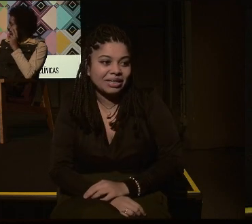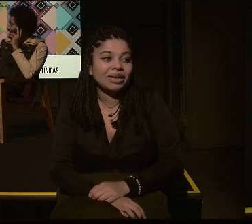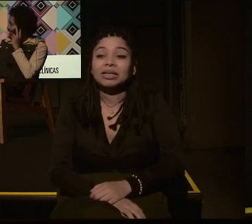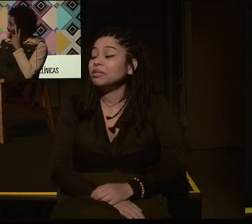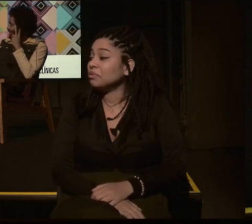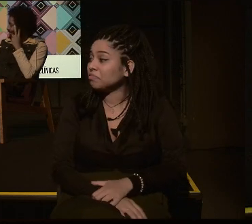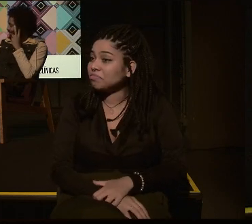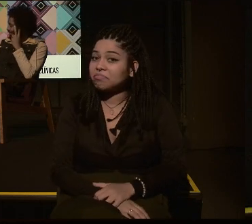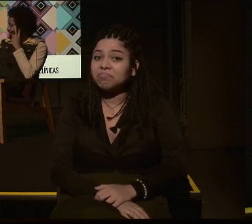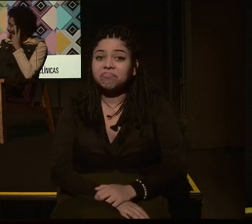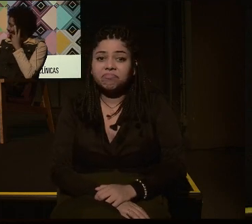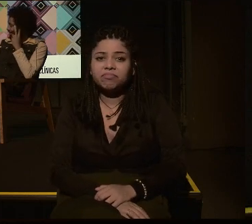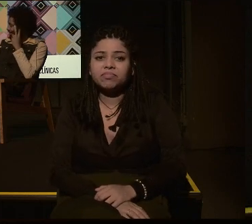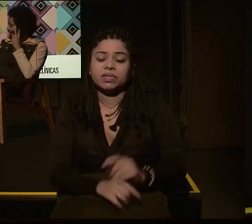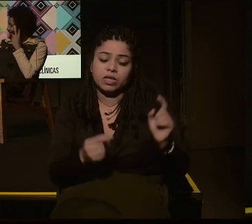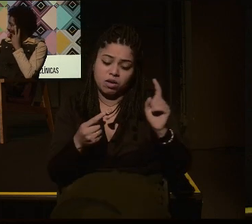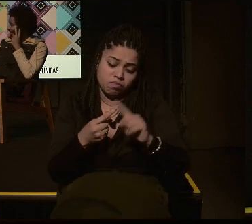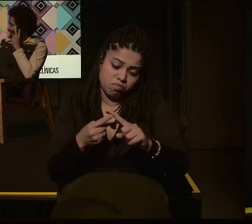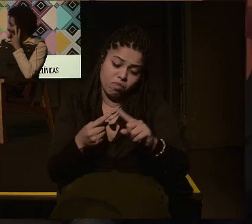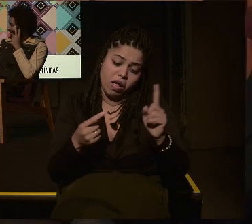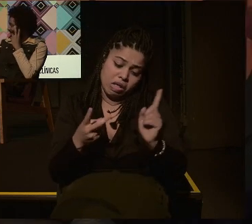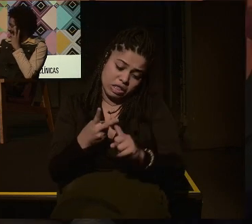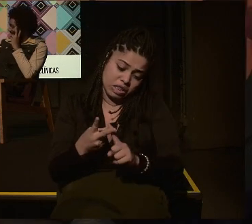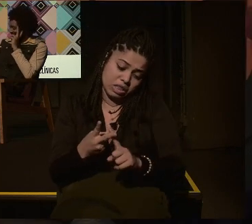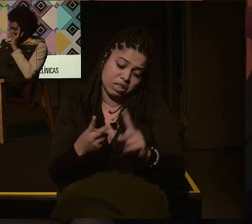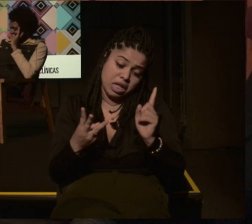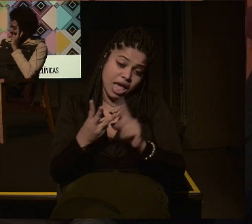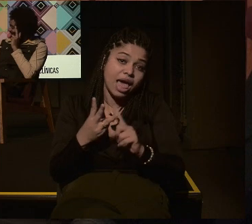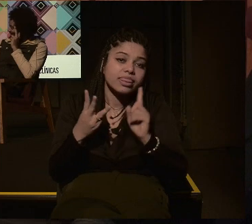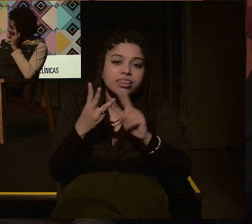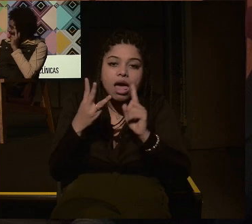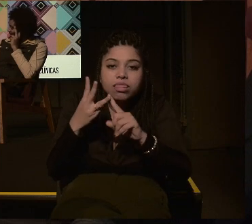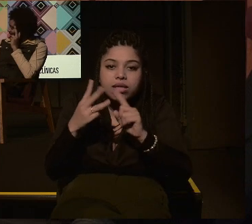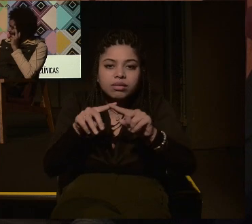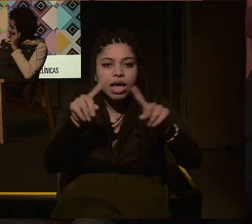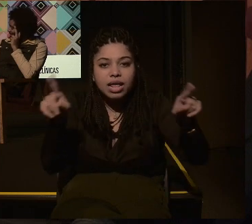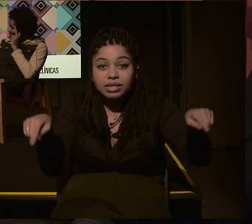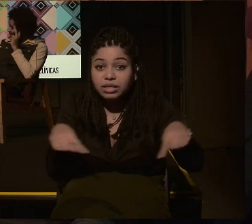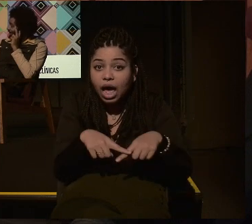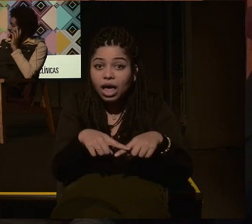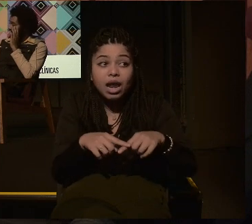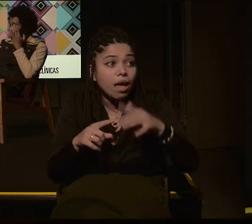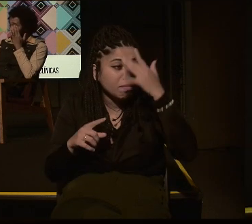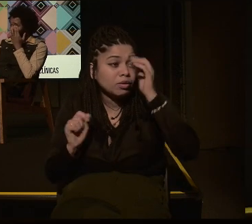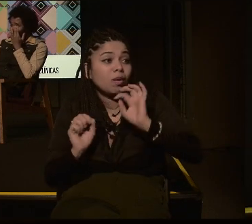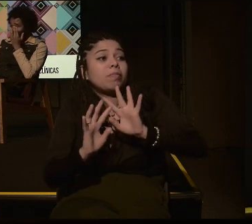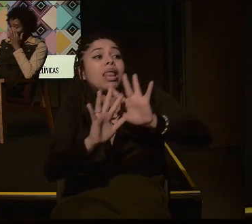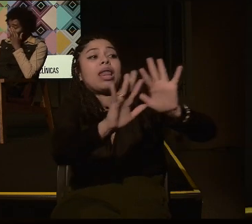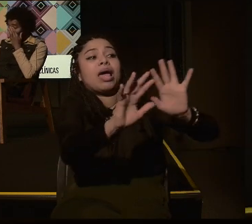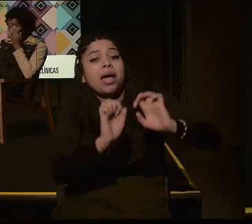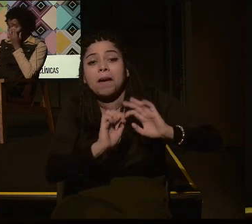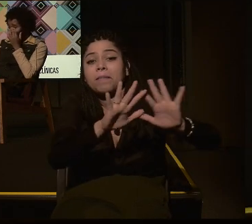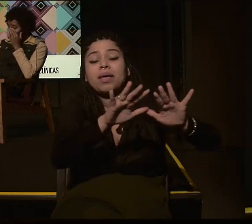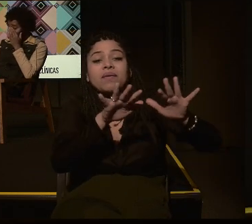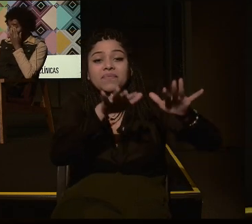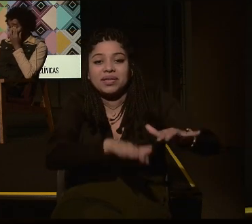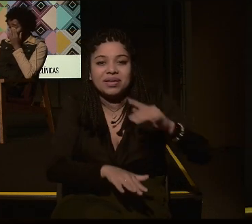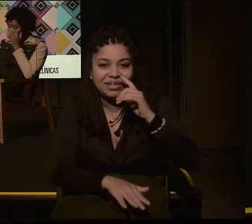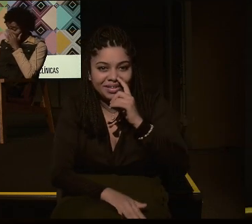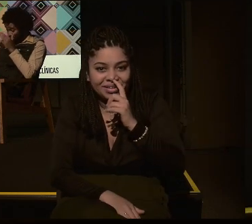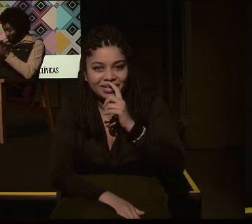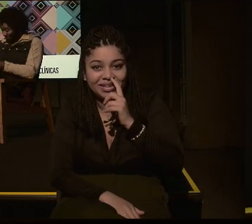aí, na terceira sala, né? A galera começou a ficar, porque sabe, não adiantava mais, aquilo